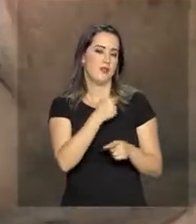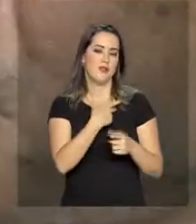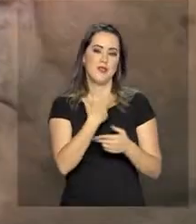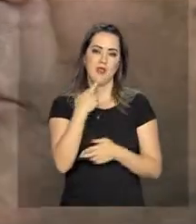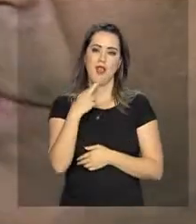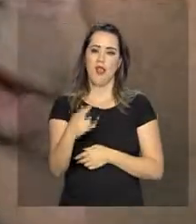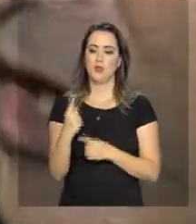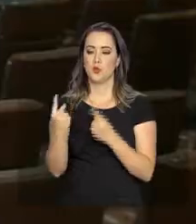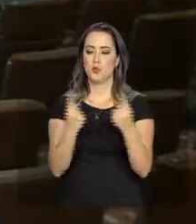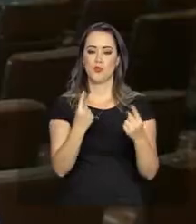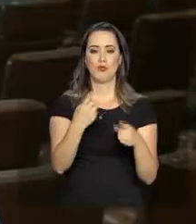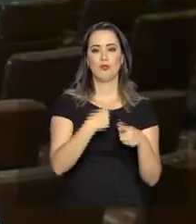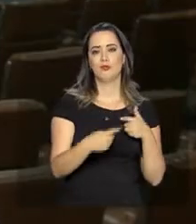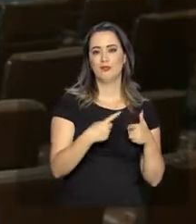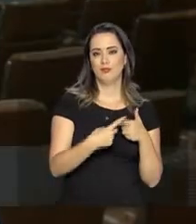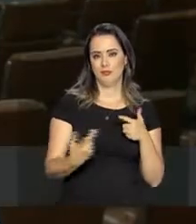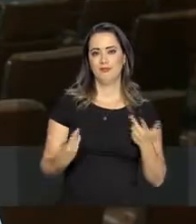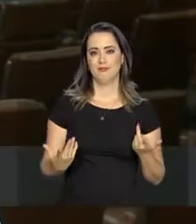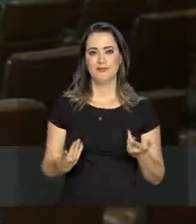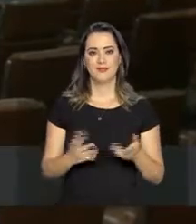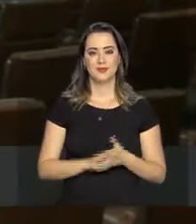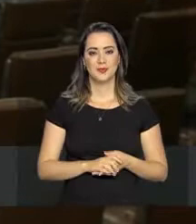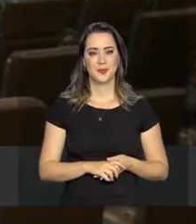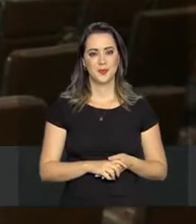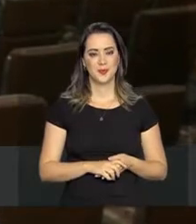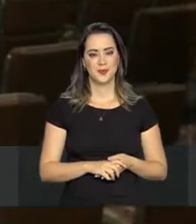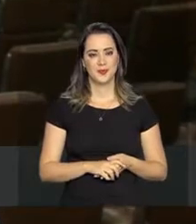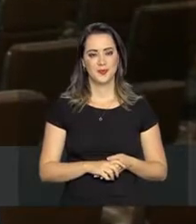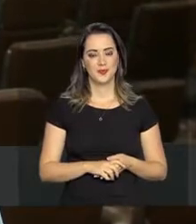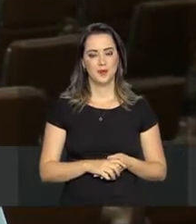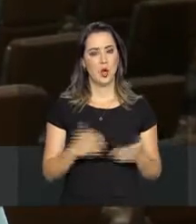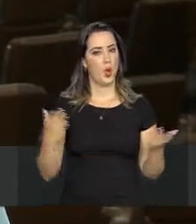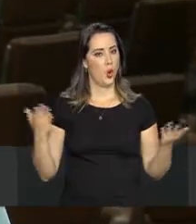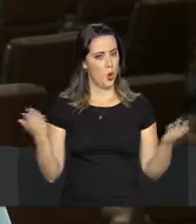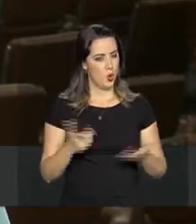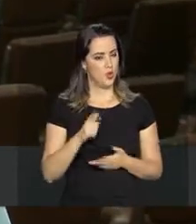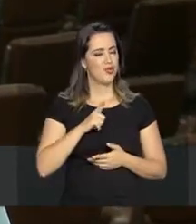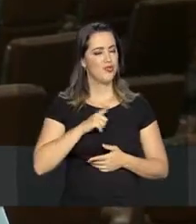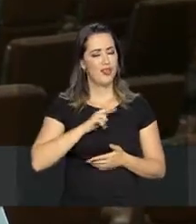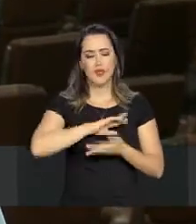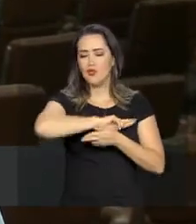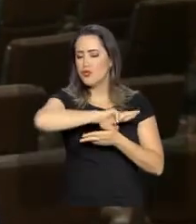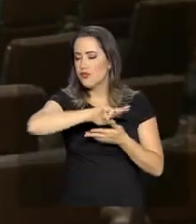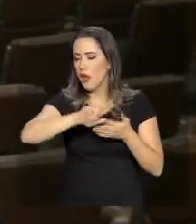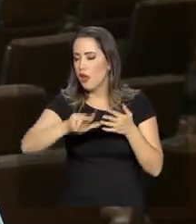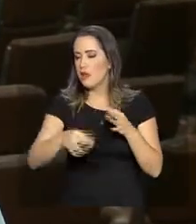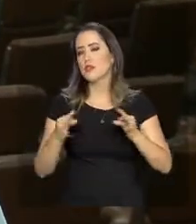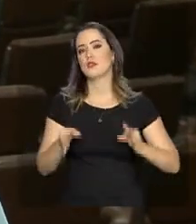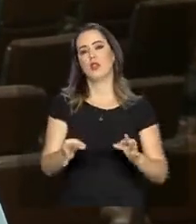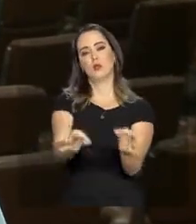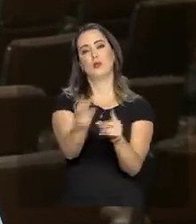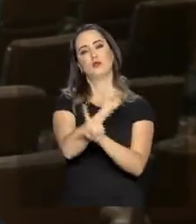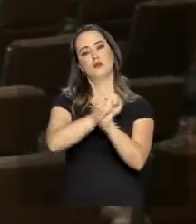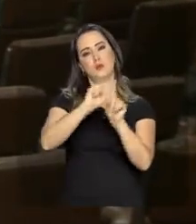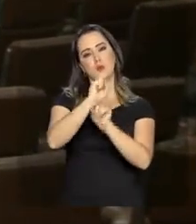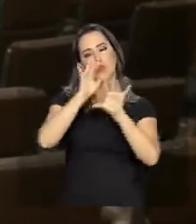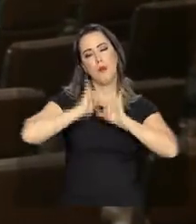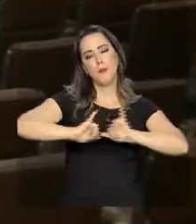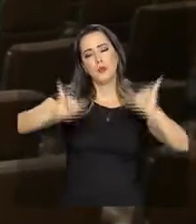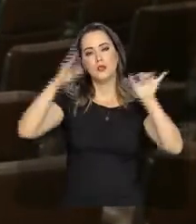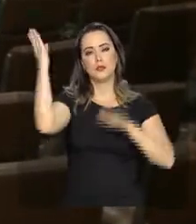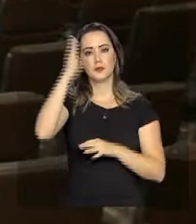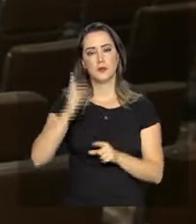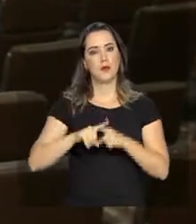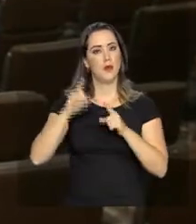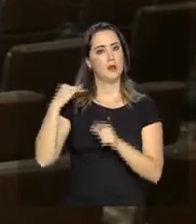tipo de problema existe hoje uma quantidade nome tecnologias sociais já lançados no brasil agora o